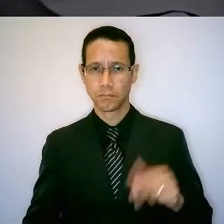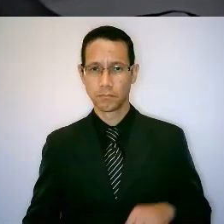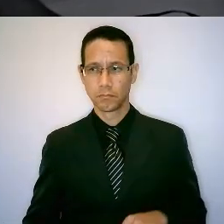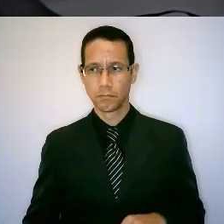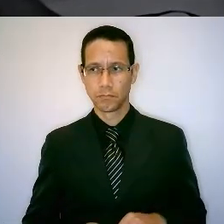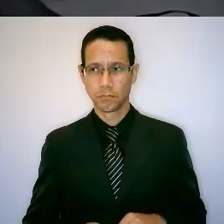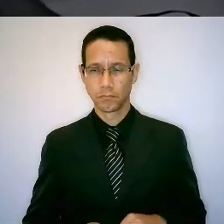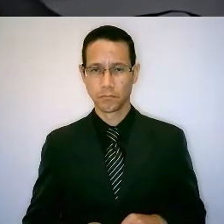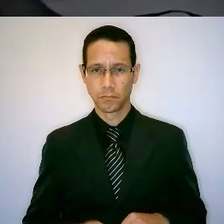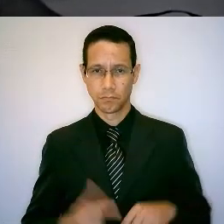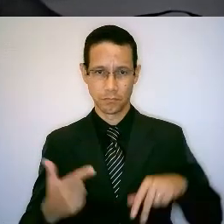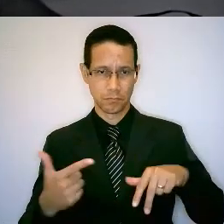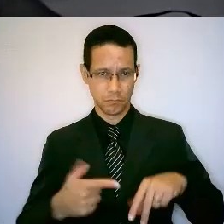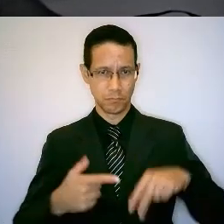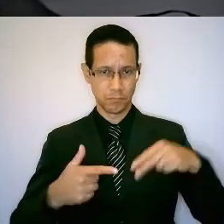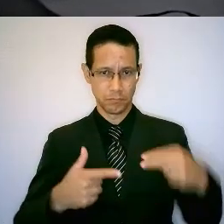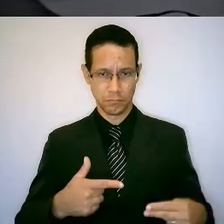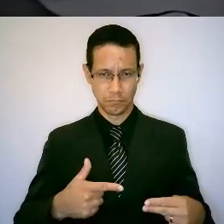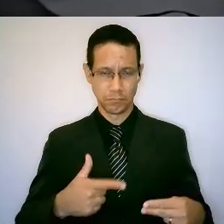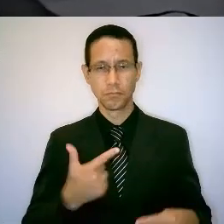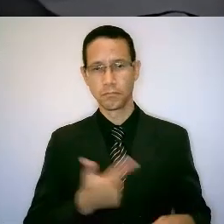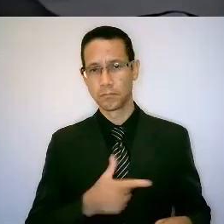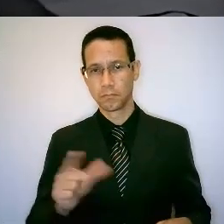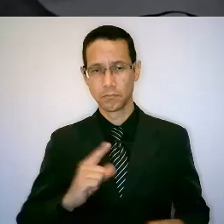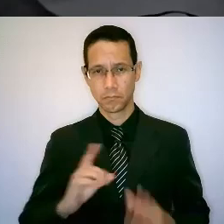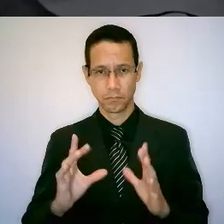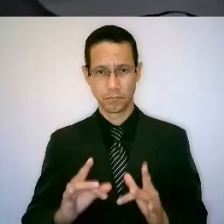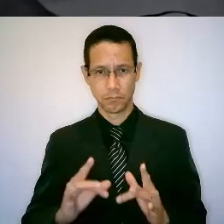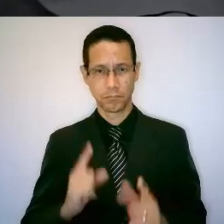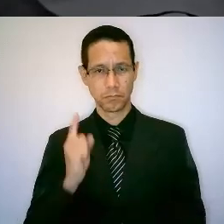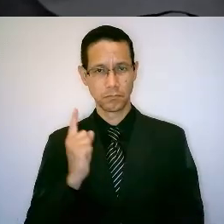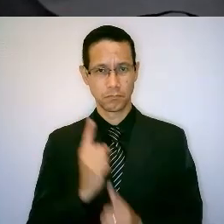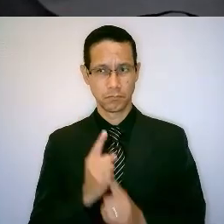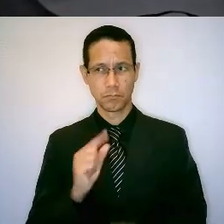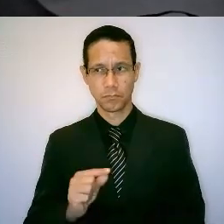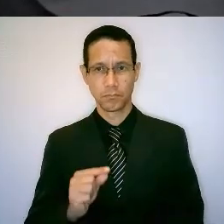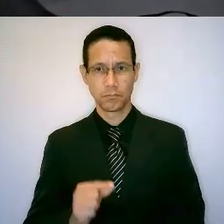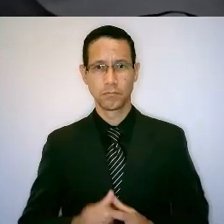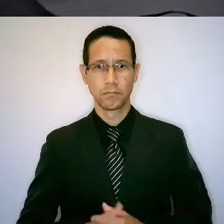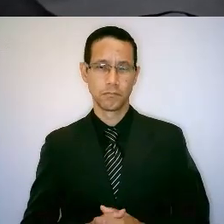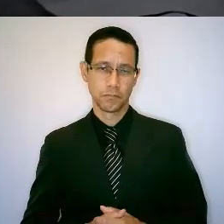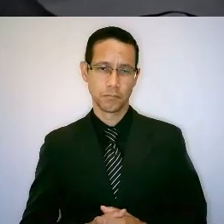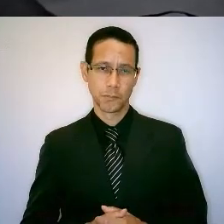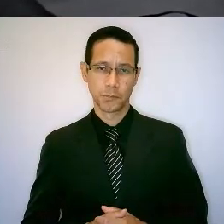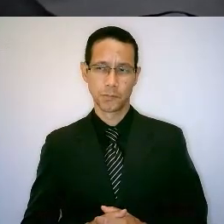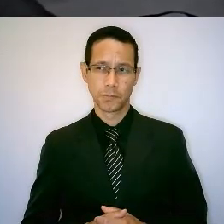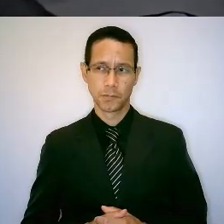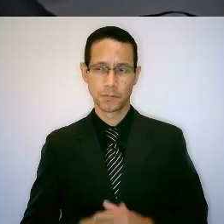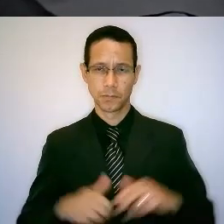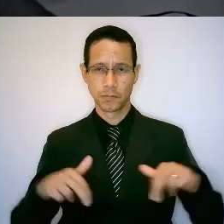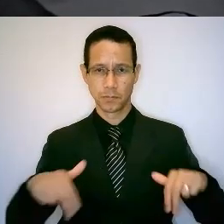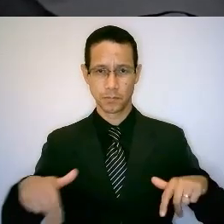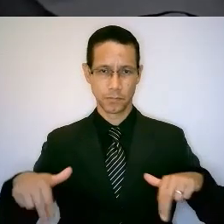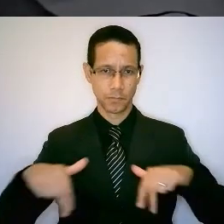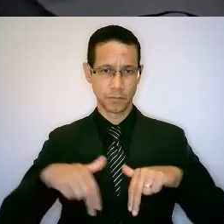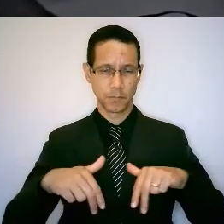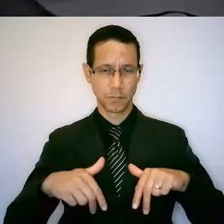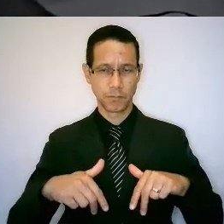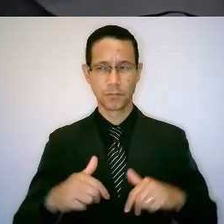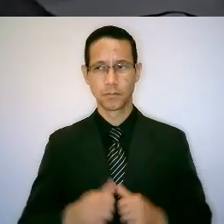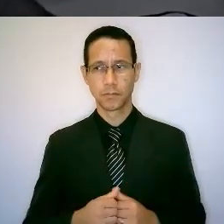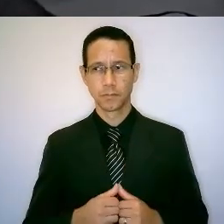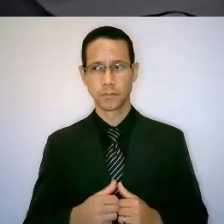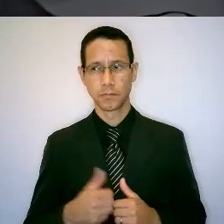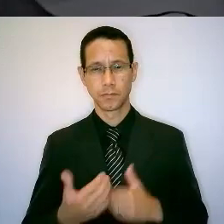namorada Encontraram o apelante que teve a situação toda